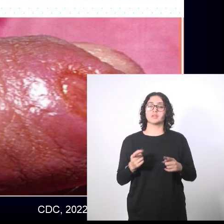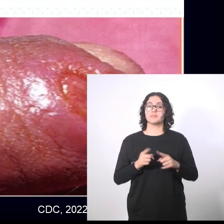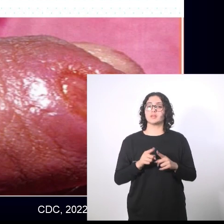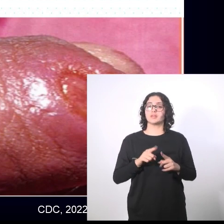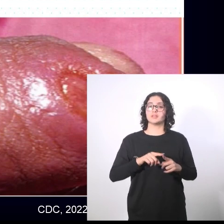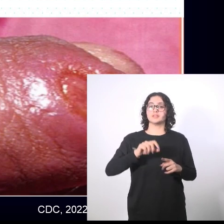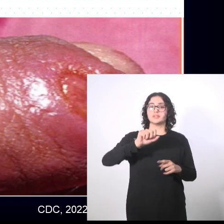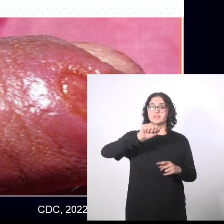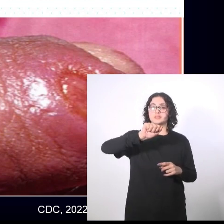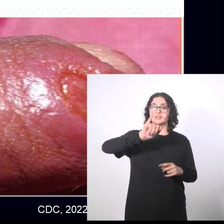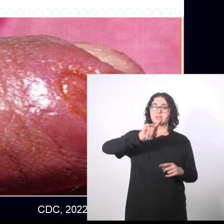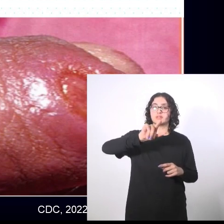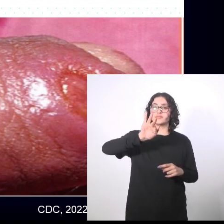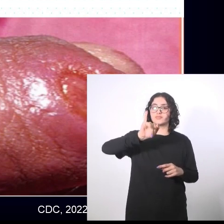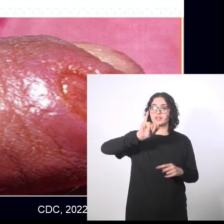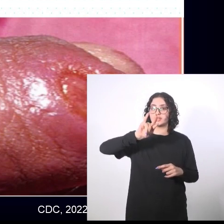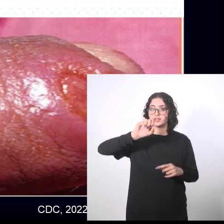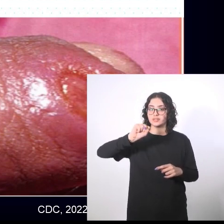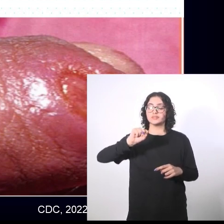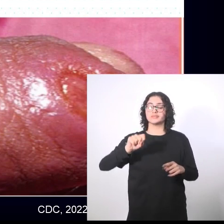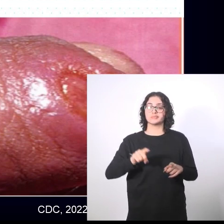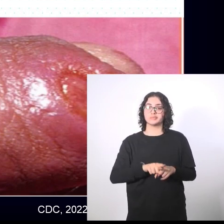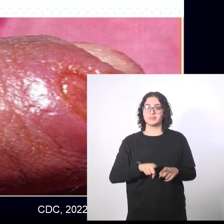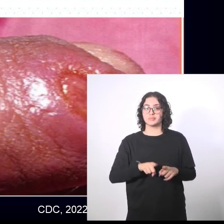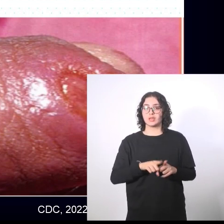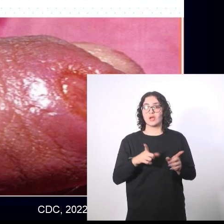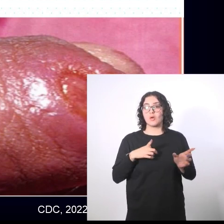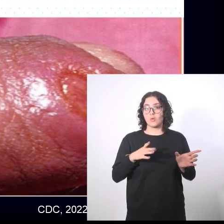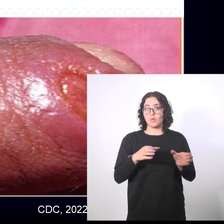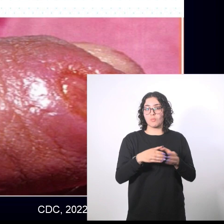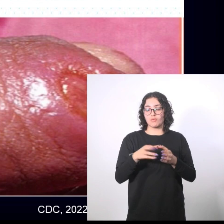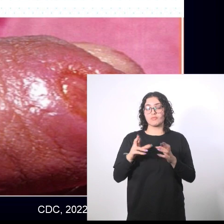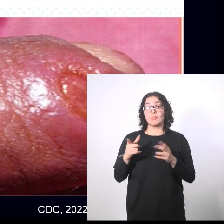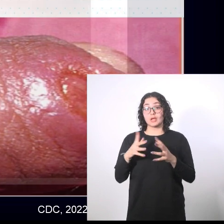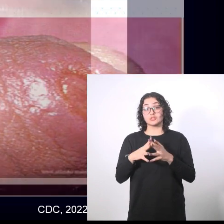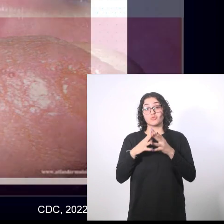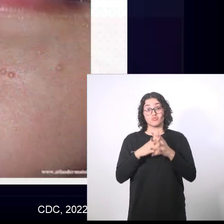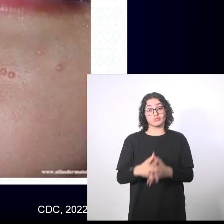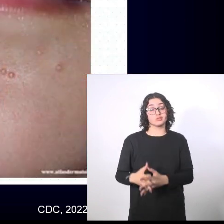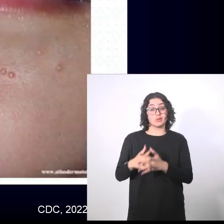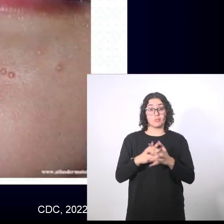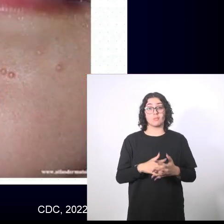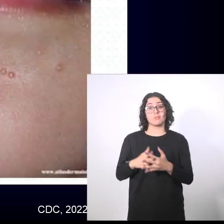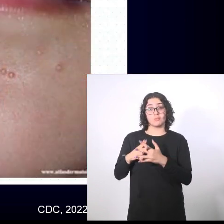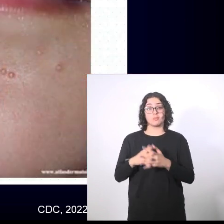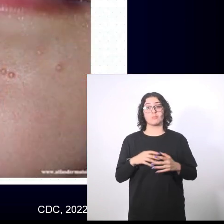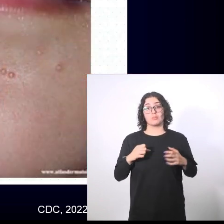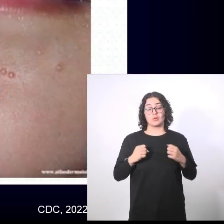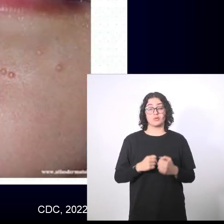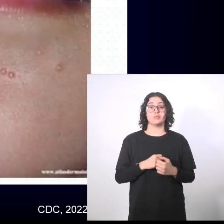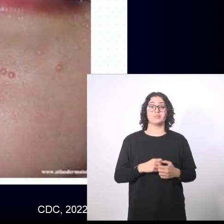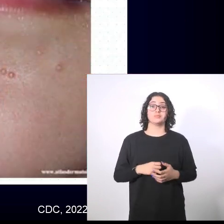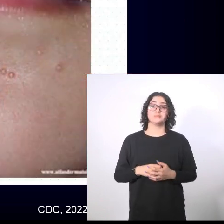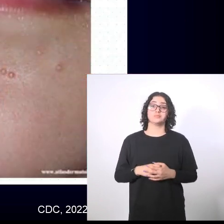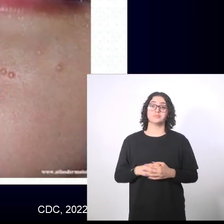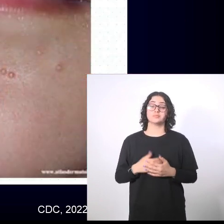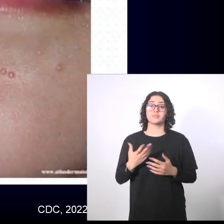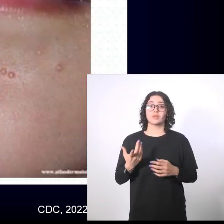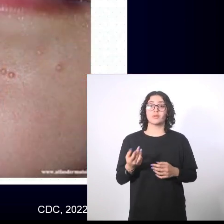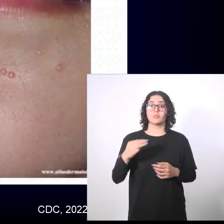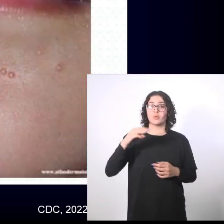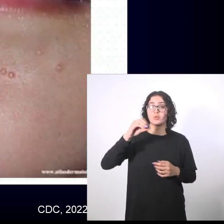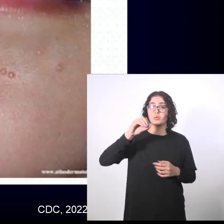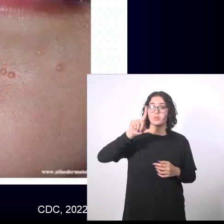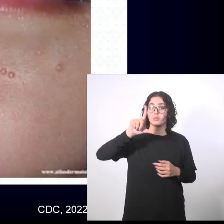né? Obviamente mais em outro grupo etário, mas que também pode trazer confusão. A próxima. E o molusco contagioso, né?